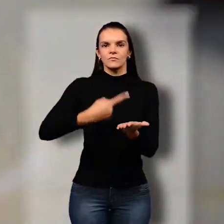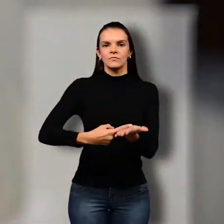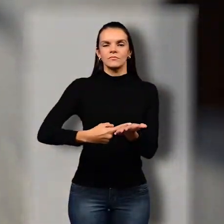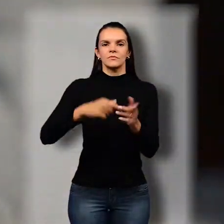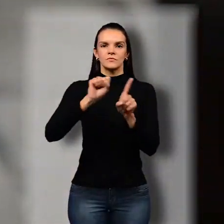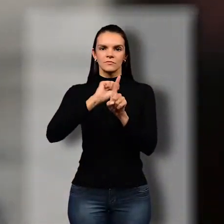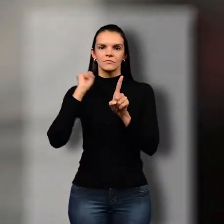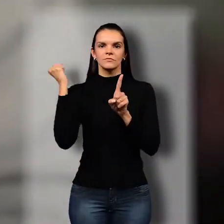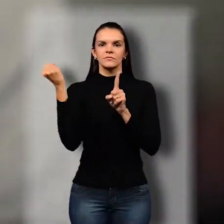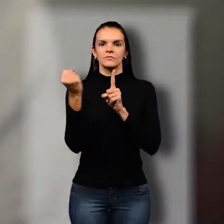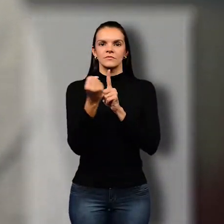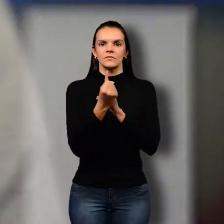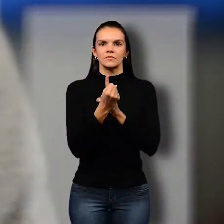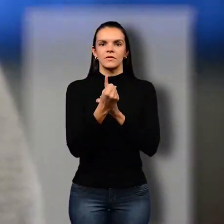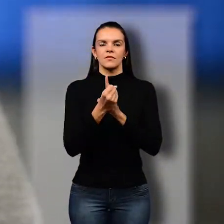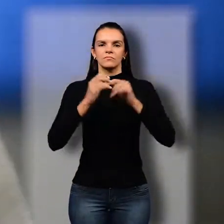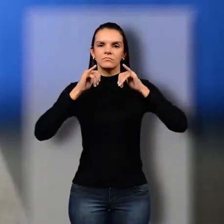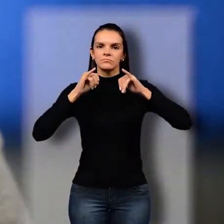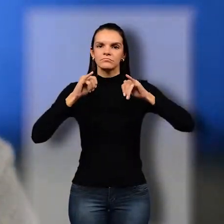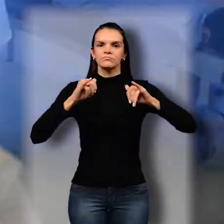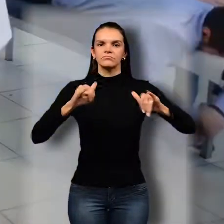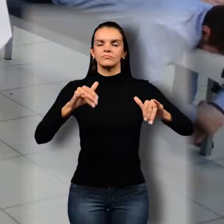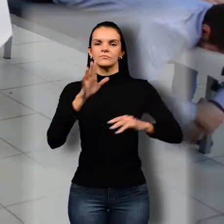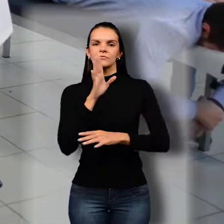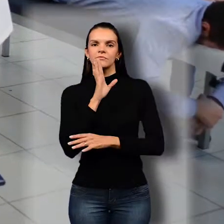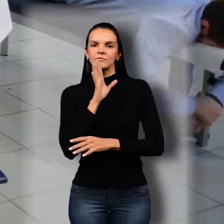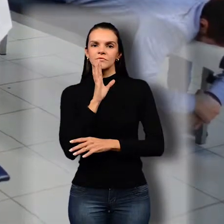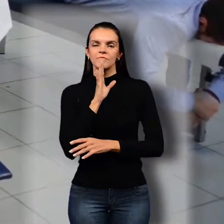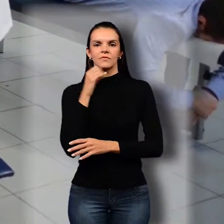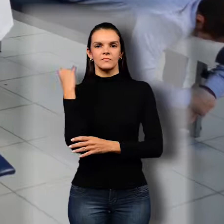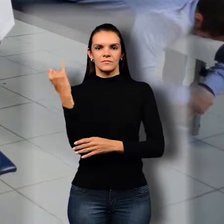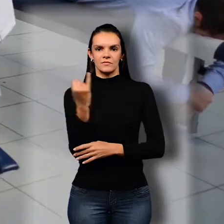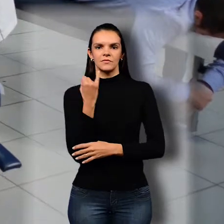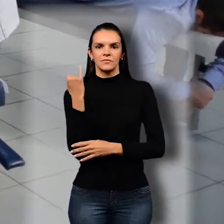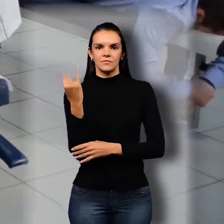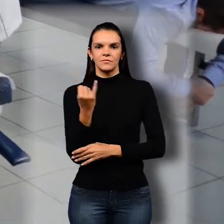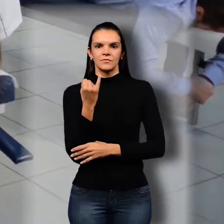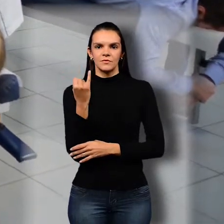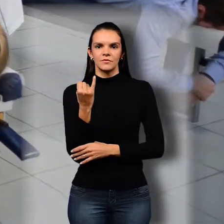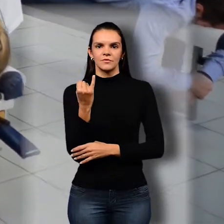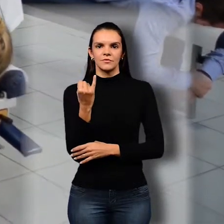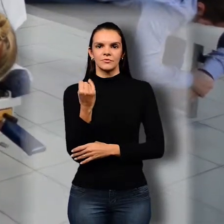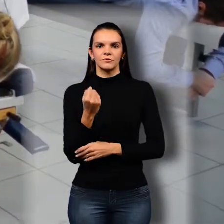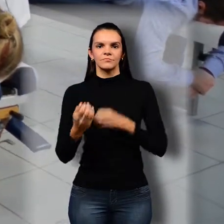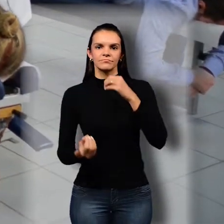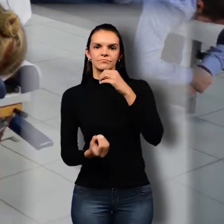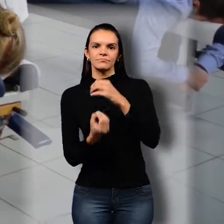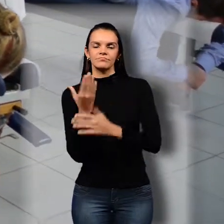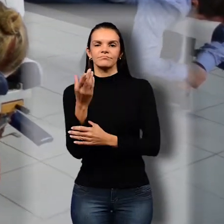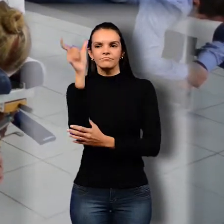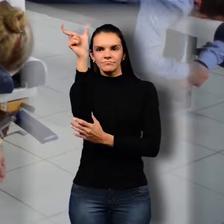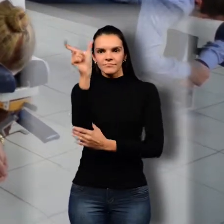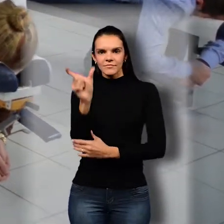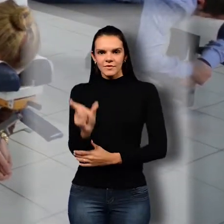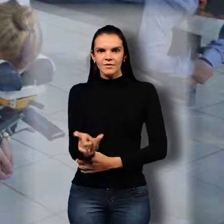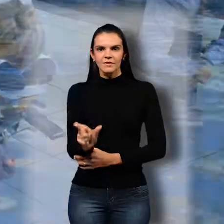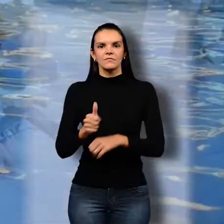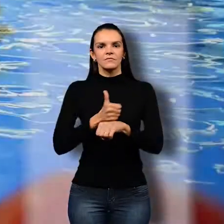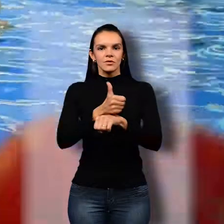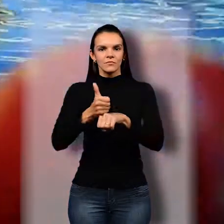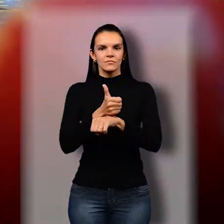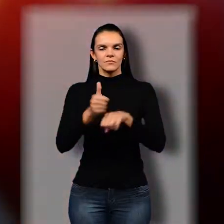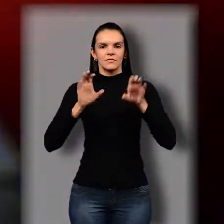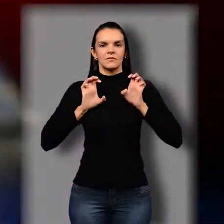social e produção do conhecimento são fundamentais para a construção de cidadãos e